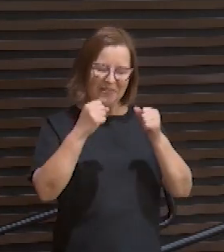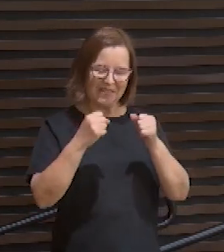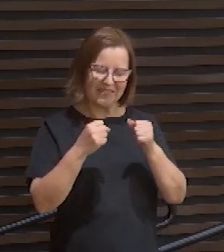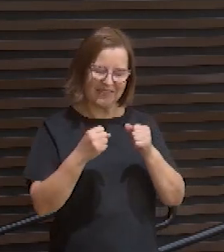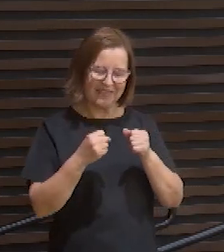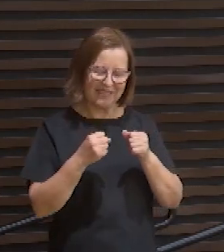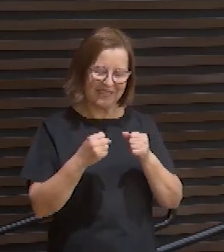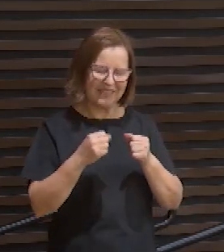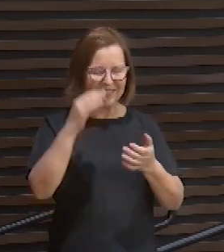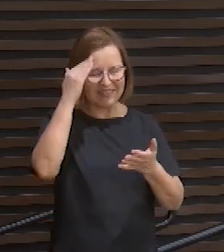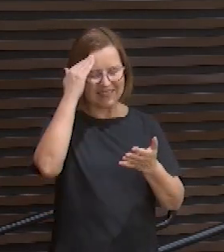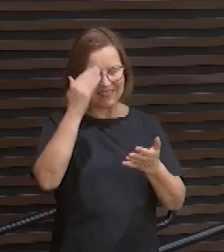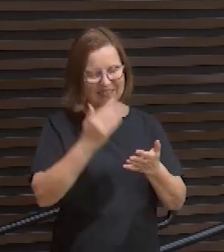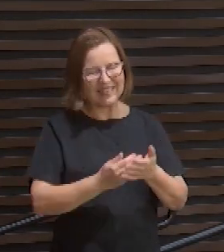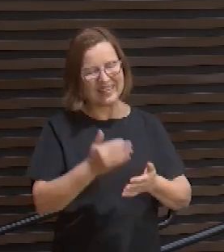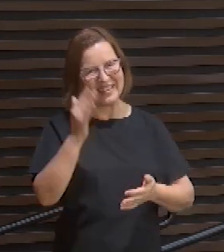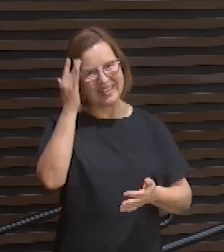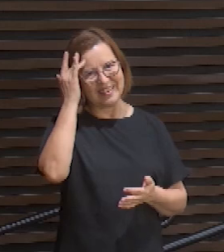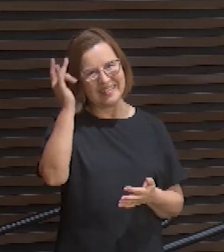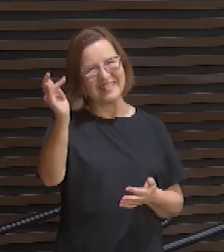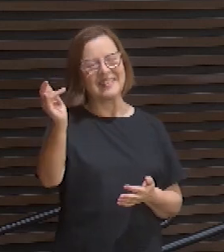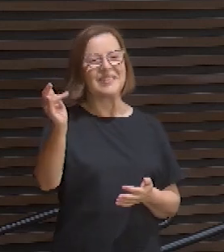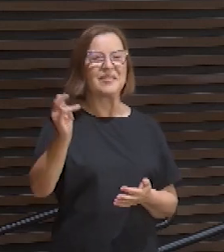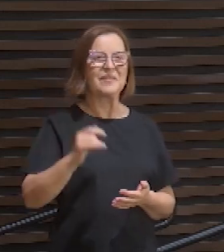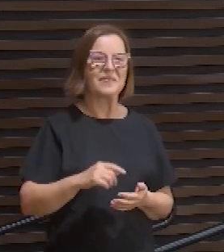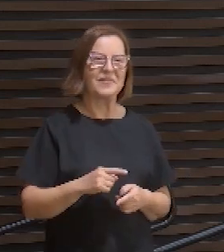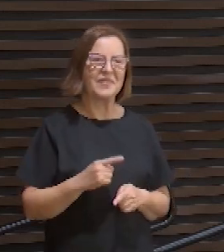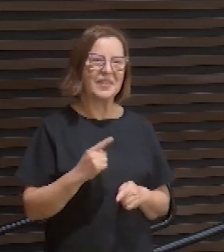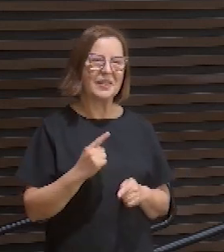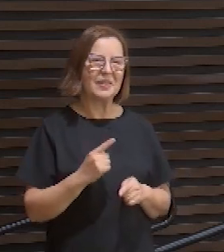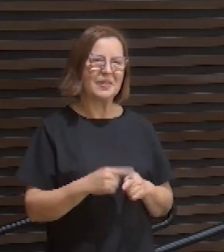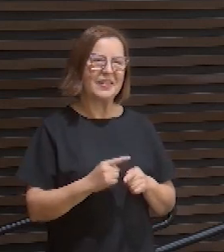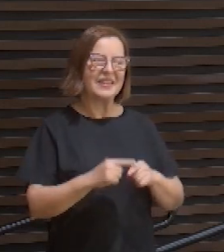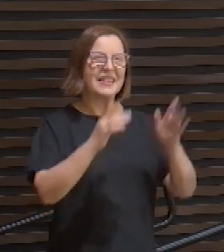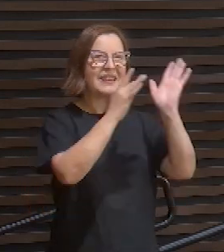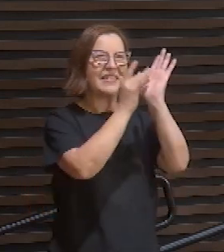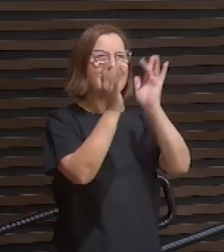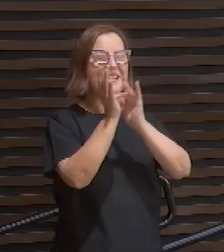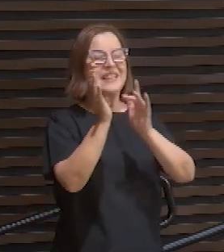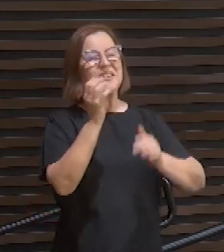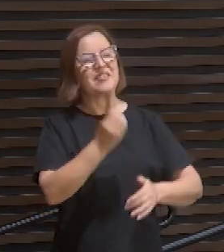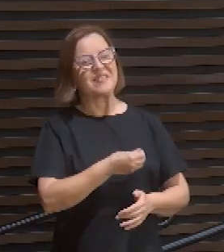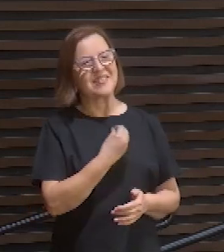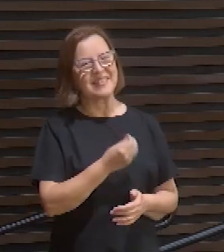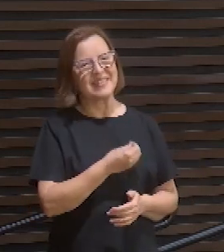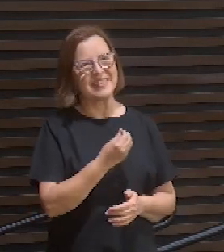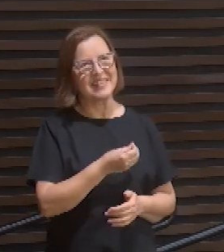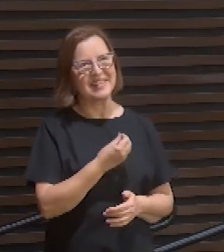Eu não temo amanhã, porque Ele